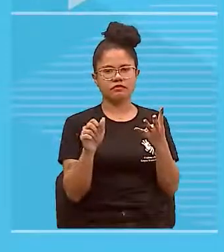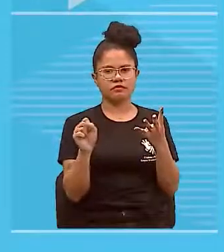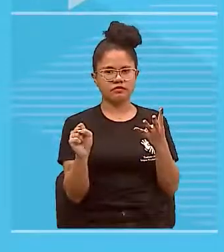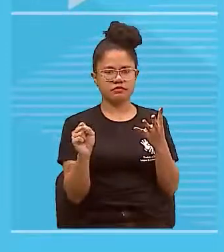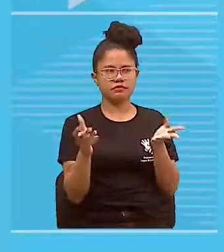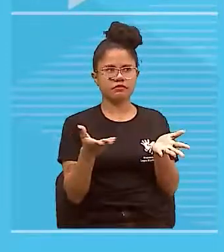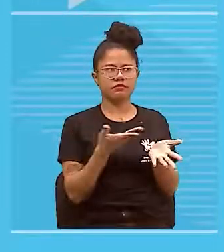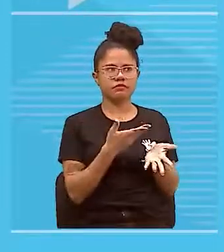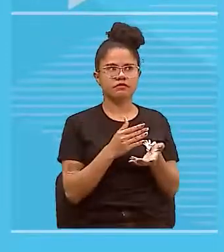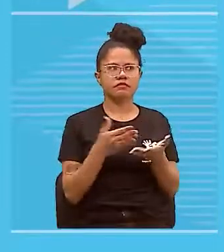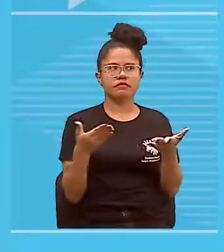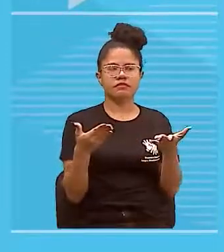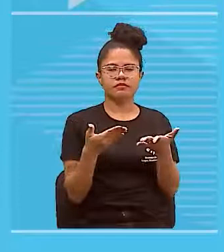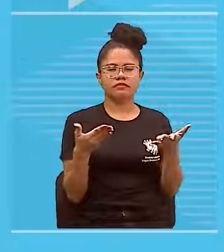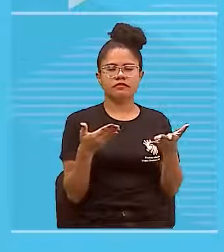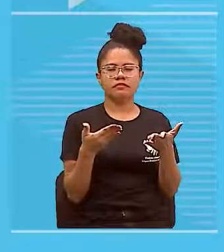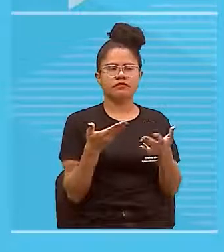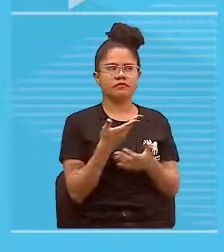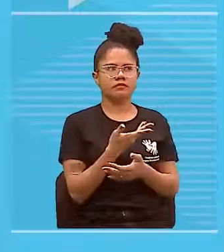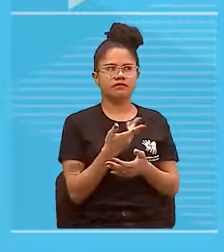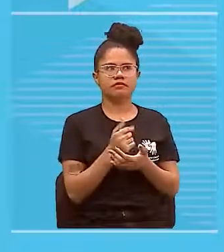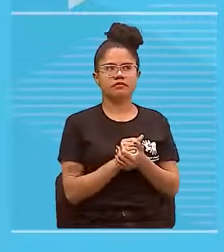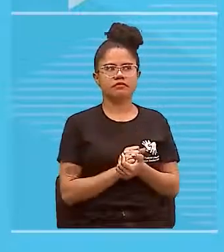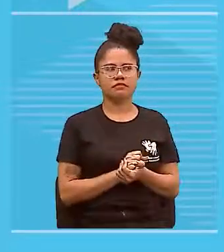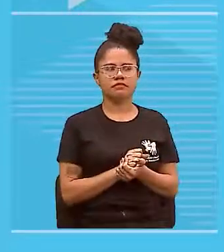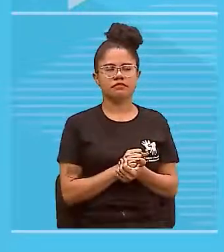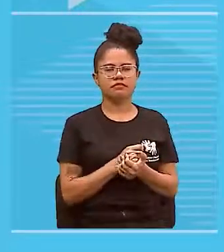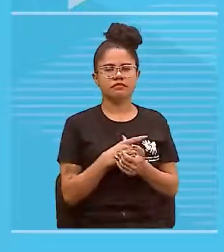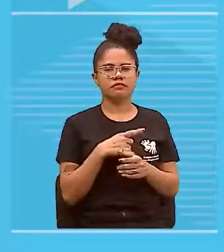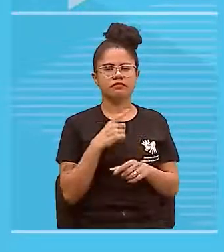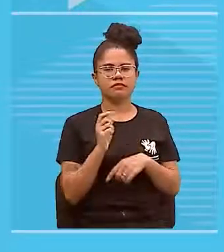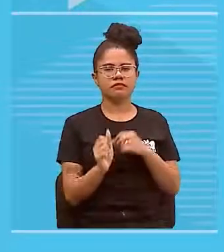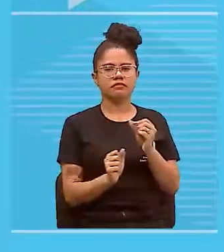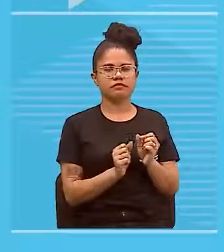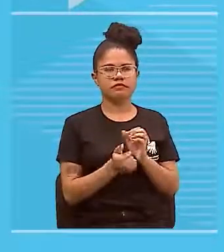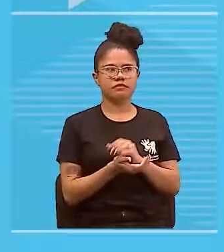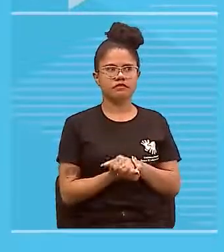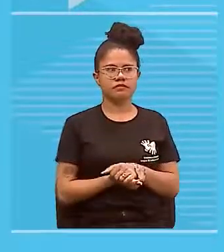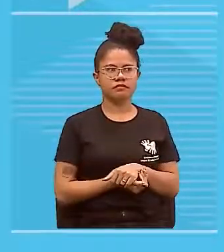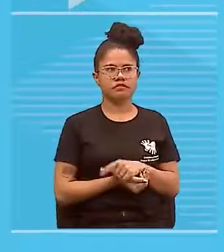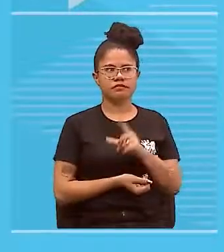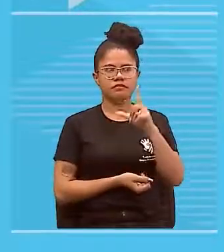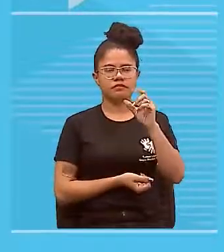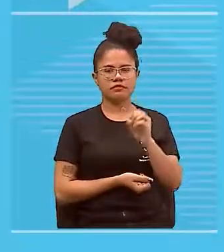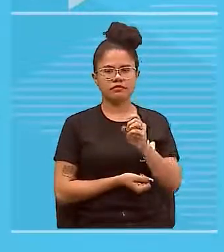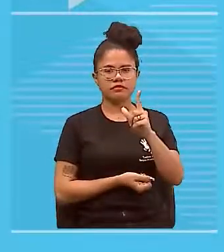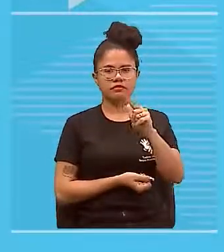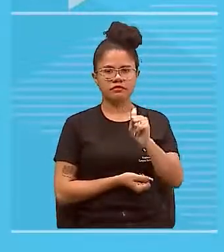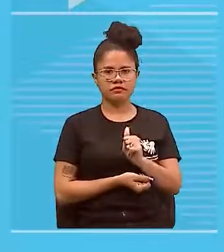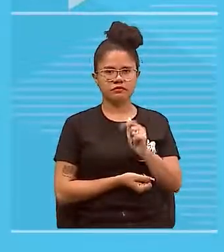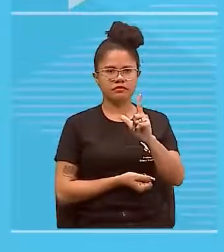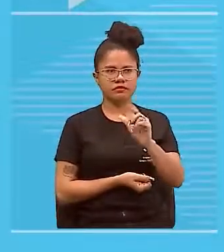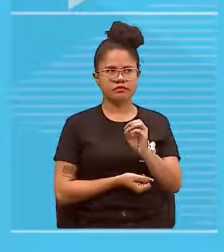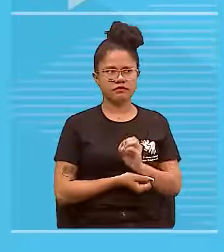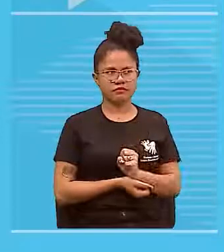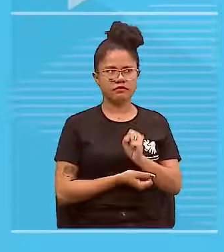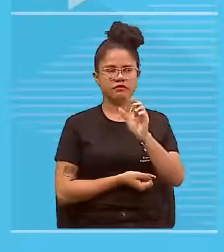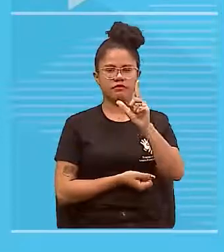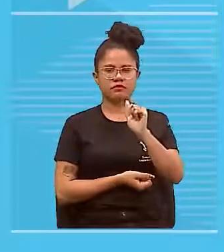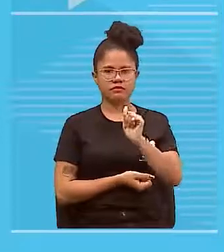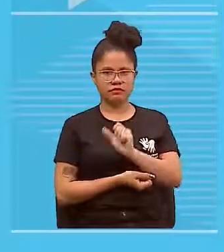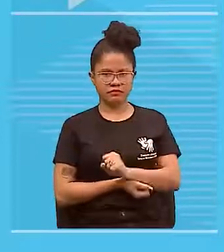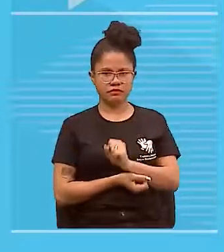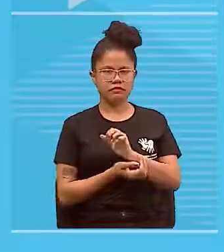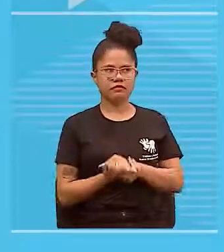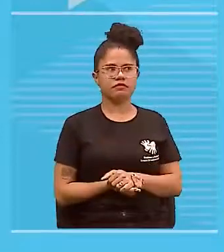lá los e las certo fiz terminou em Z aí você tira